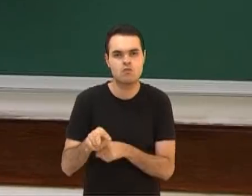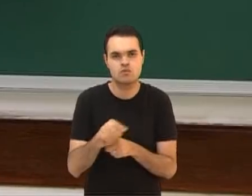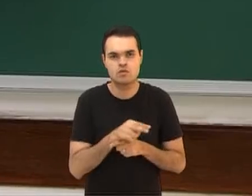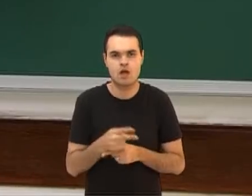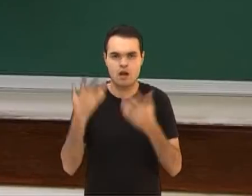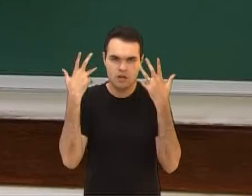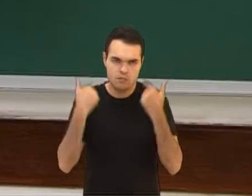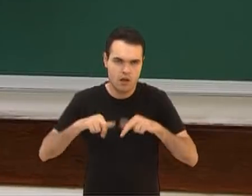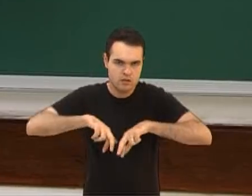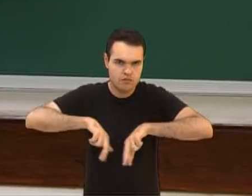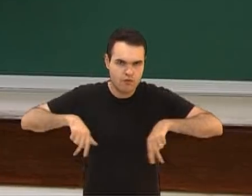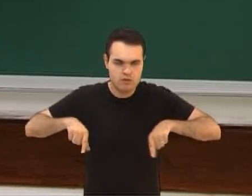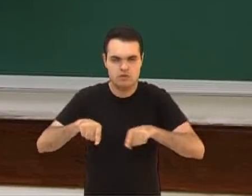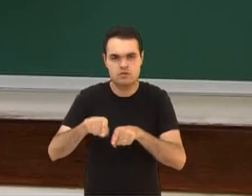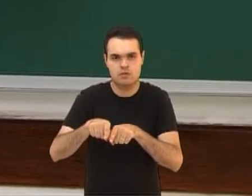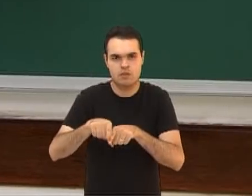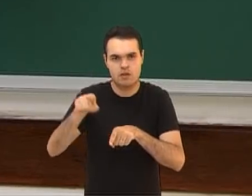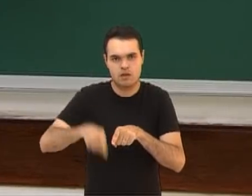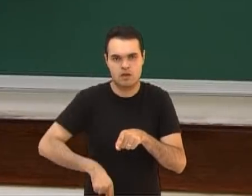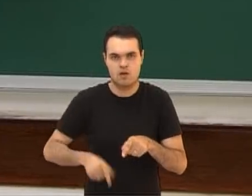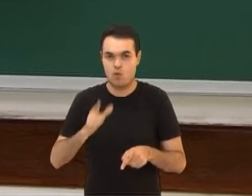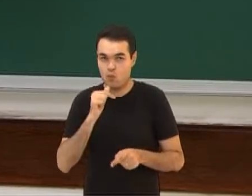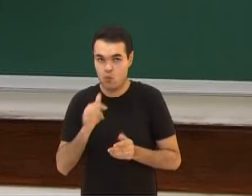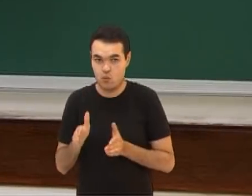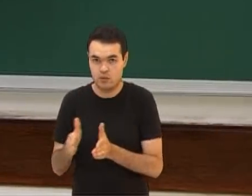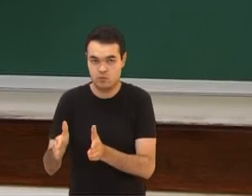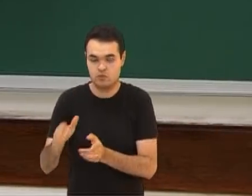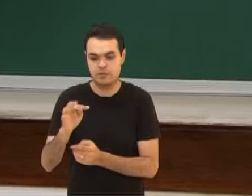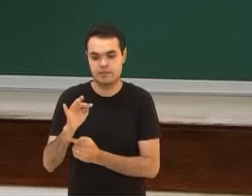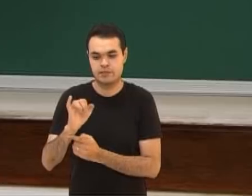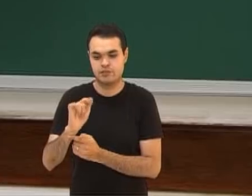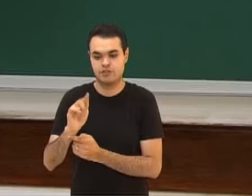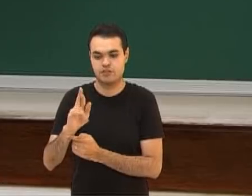os rios Tigre e Eufrates, né?